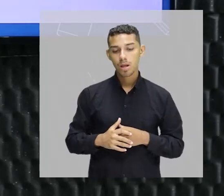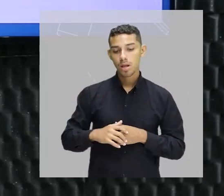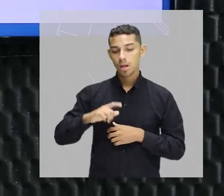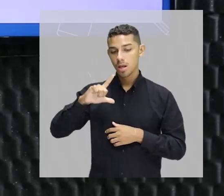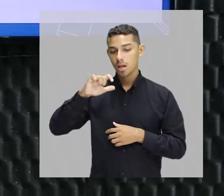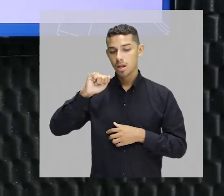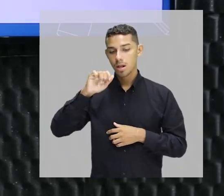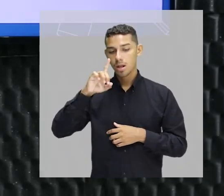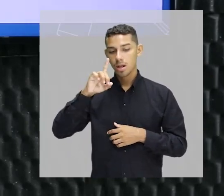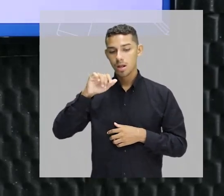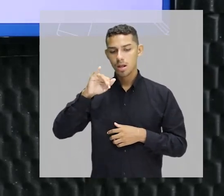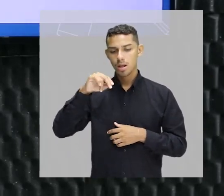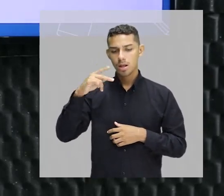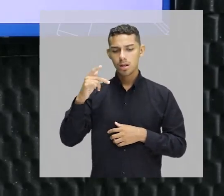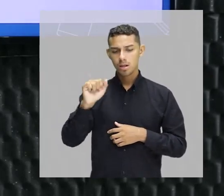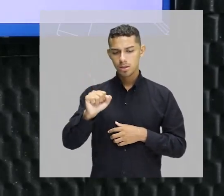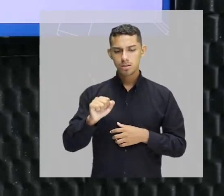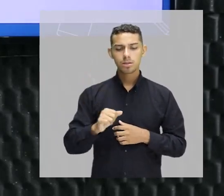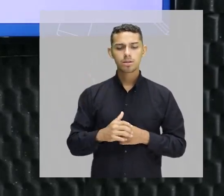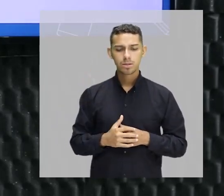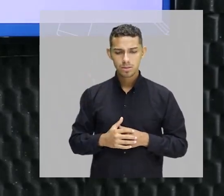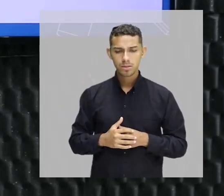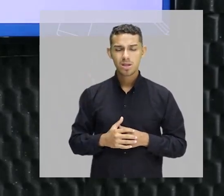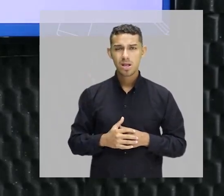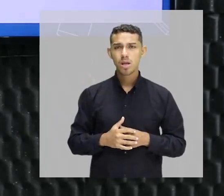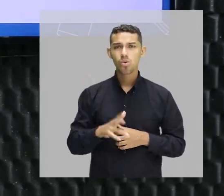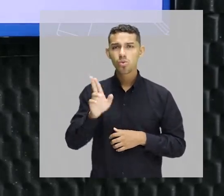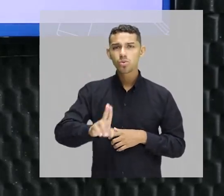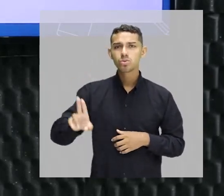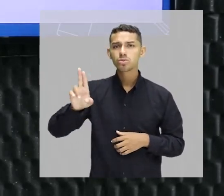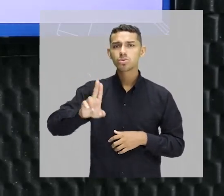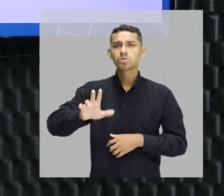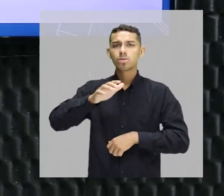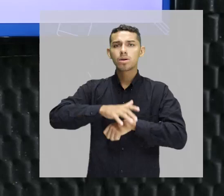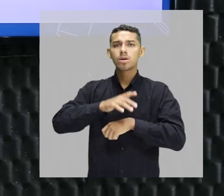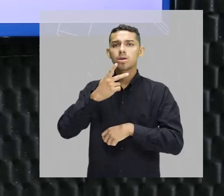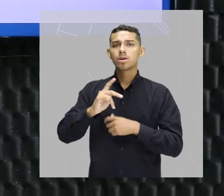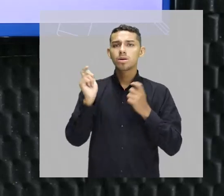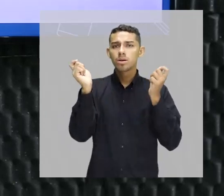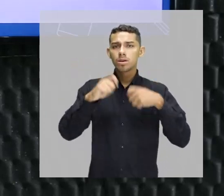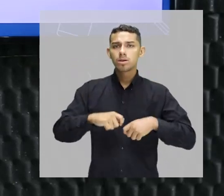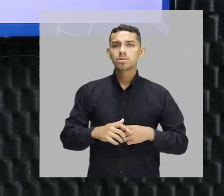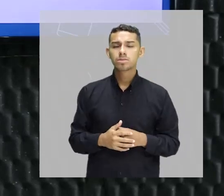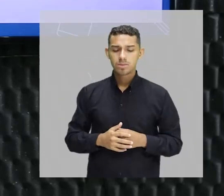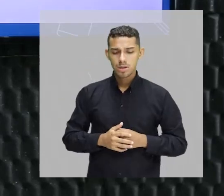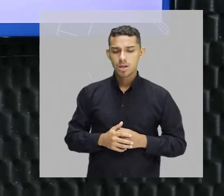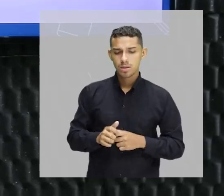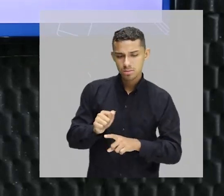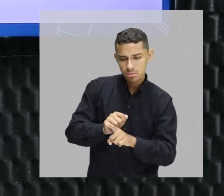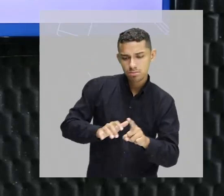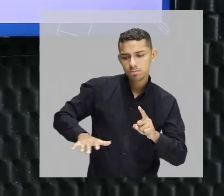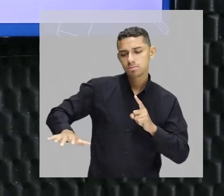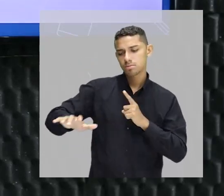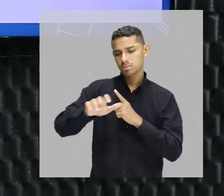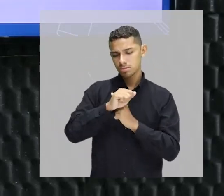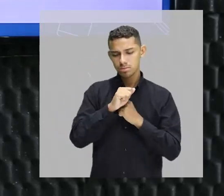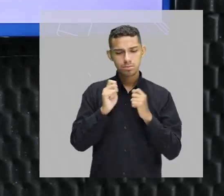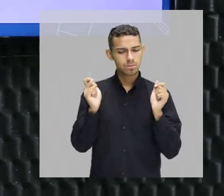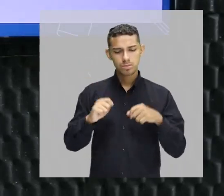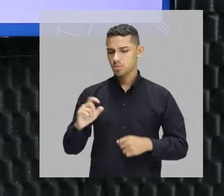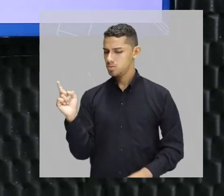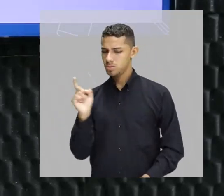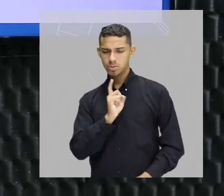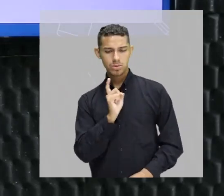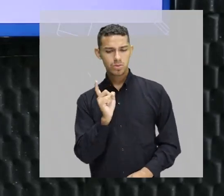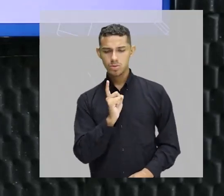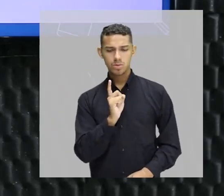né, um gênero mais antigo, um gênero utilizado por uma determinada parcela da sociedade, né? Não é tão